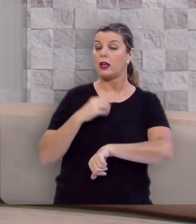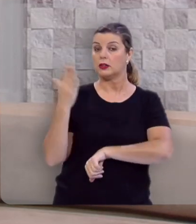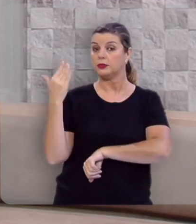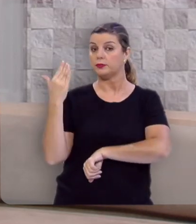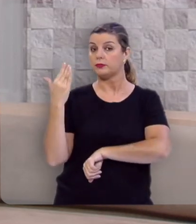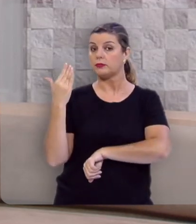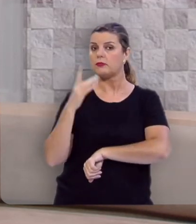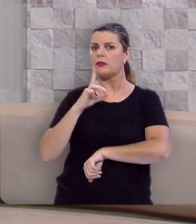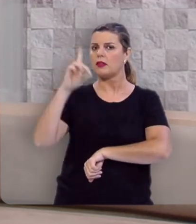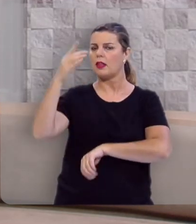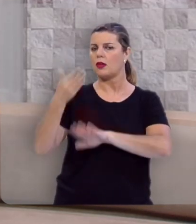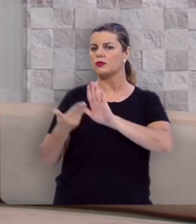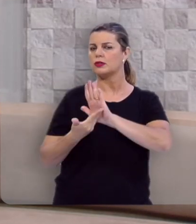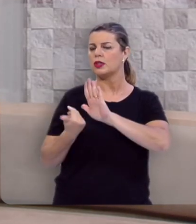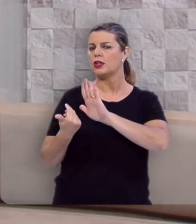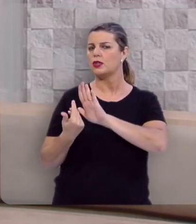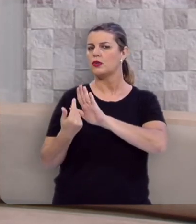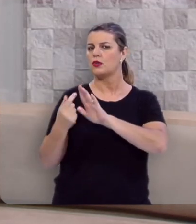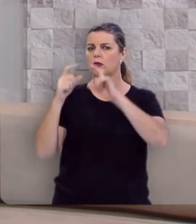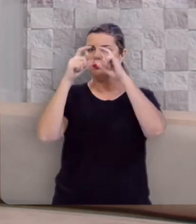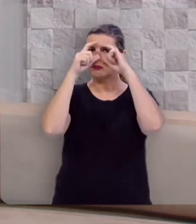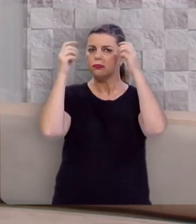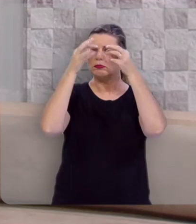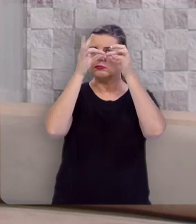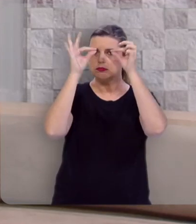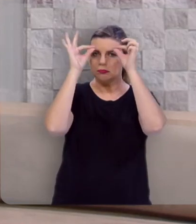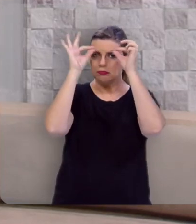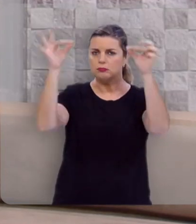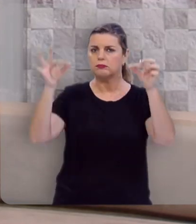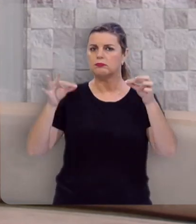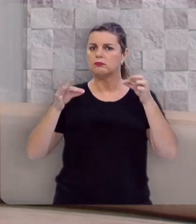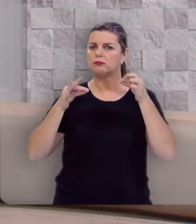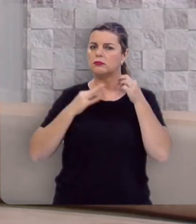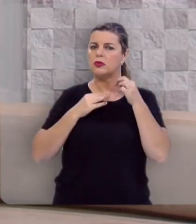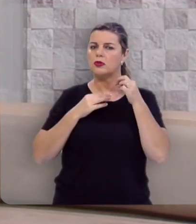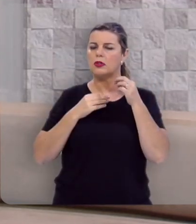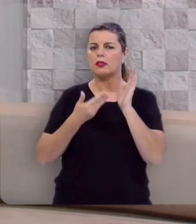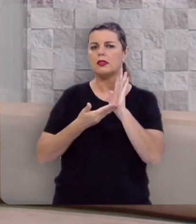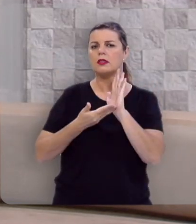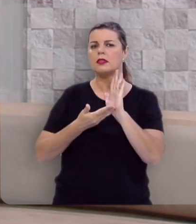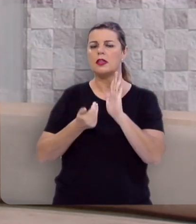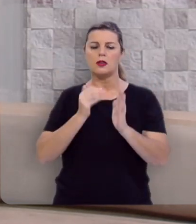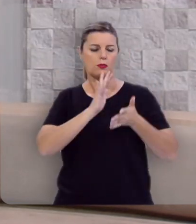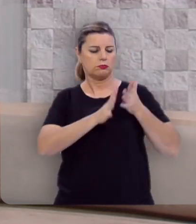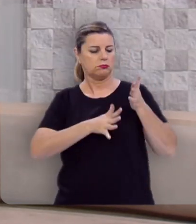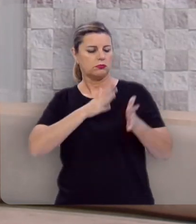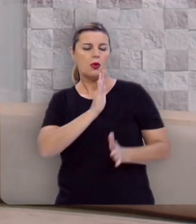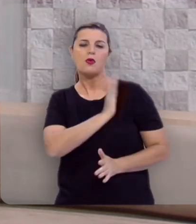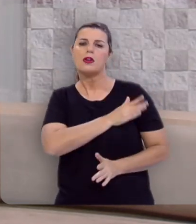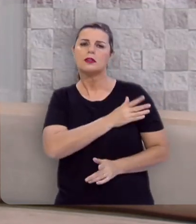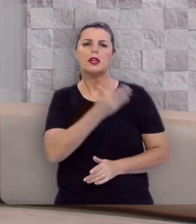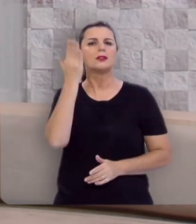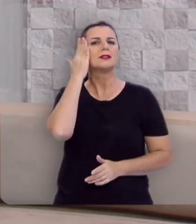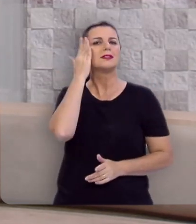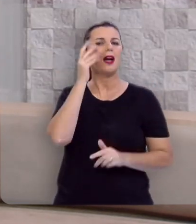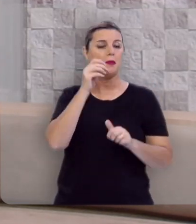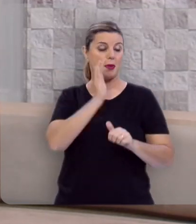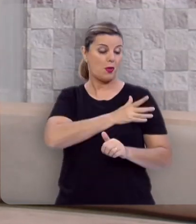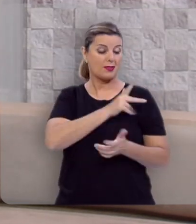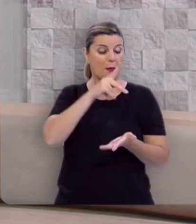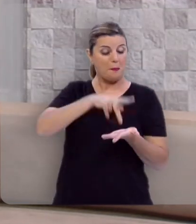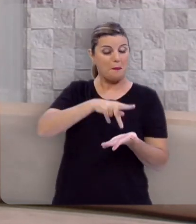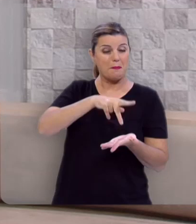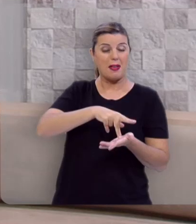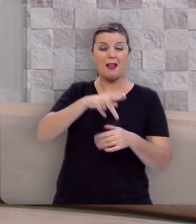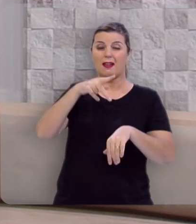em que Deus tirou a venda dos seus olhos, o tampão dos seus ouvidos, trocou o seu coração de